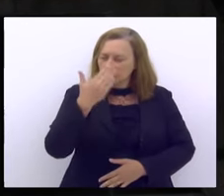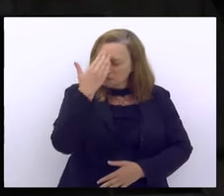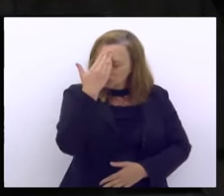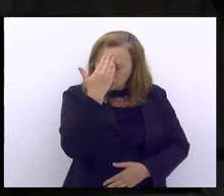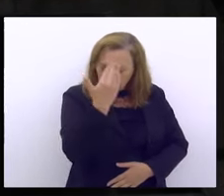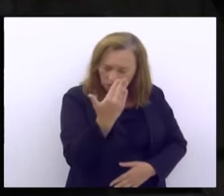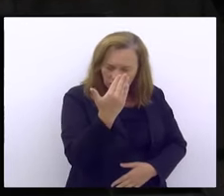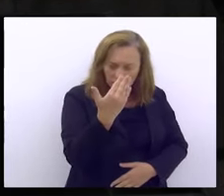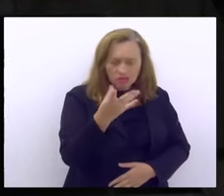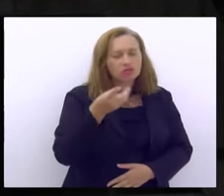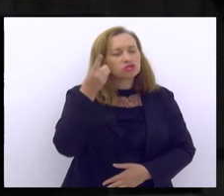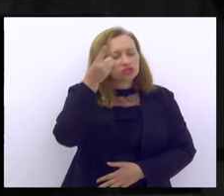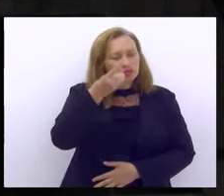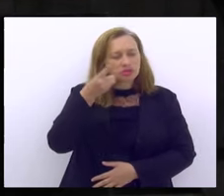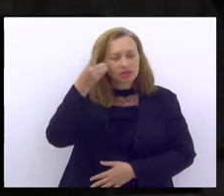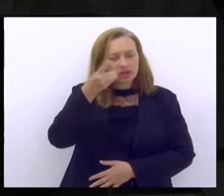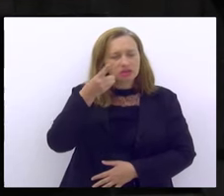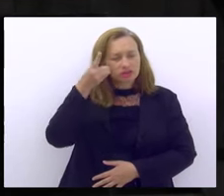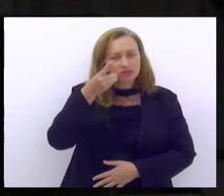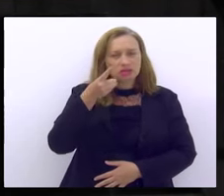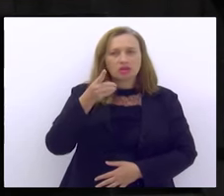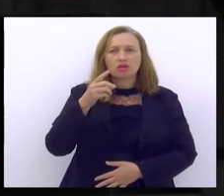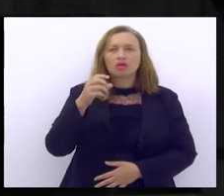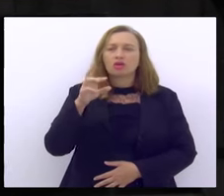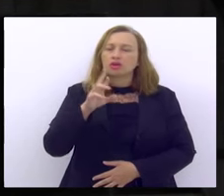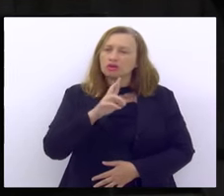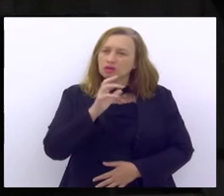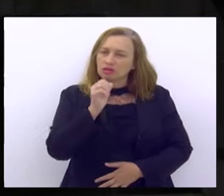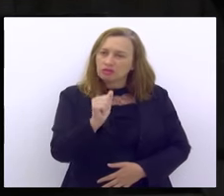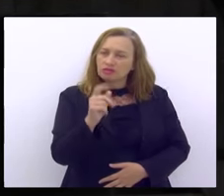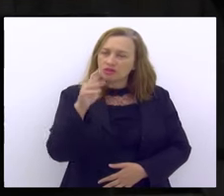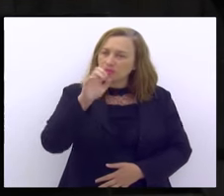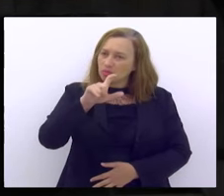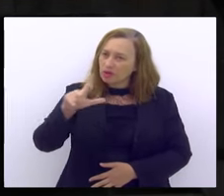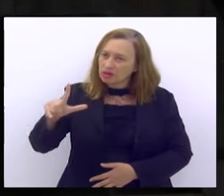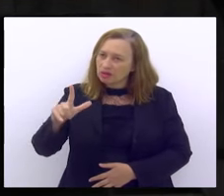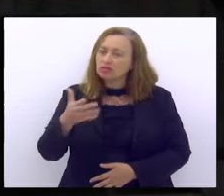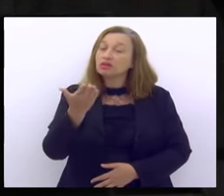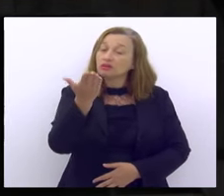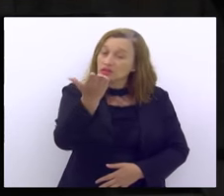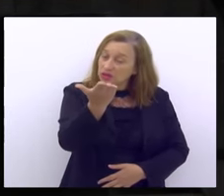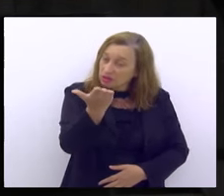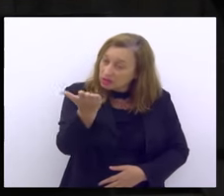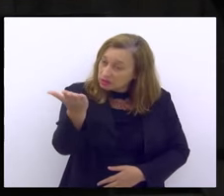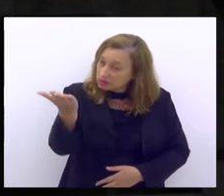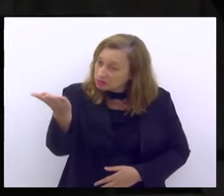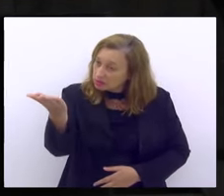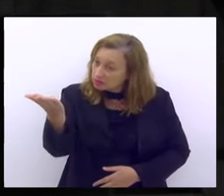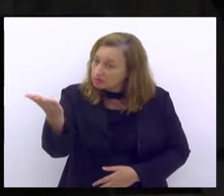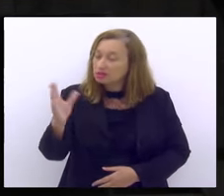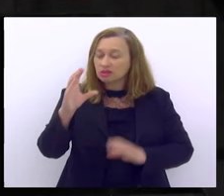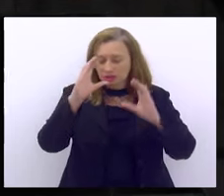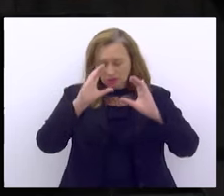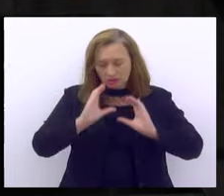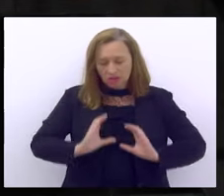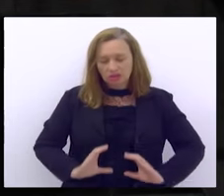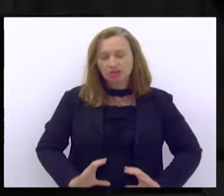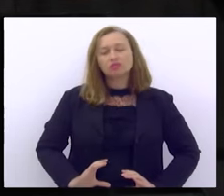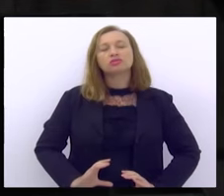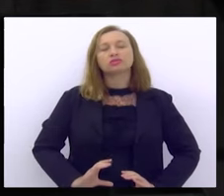obrigado aos deputados Rodrigo Amorim, Felipe Pobel e a vocês, cidadãos